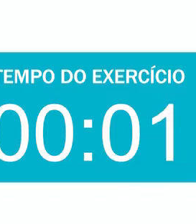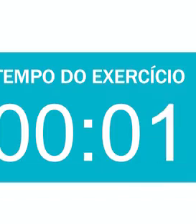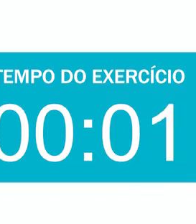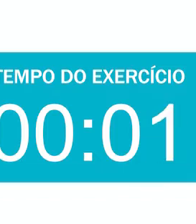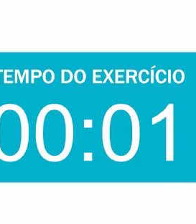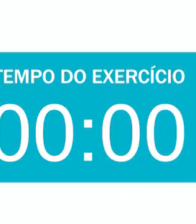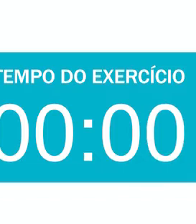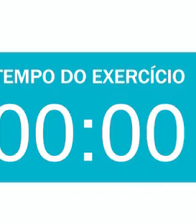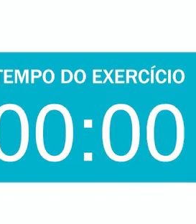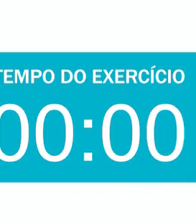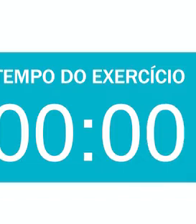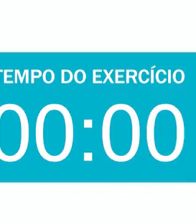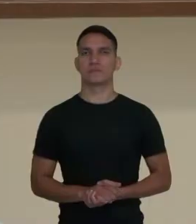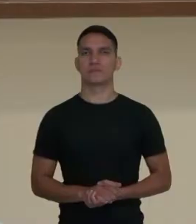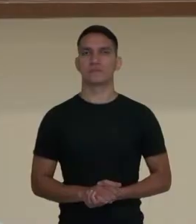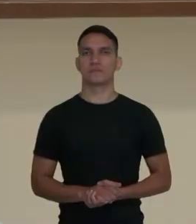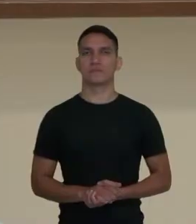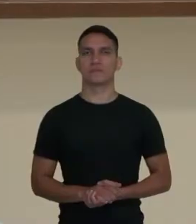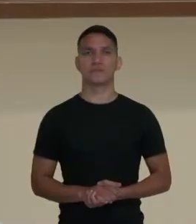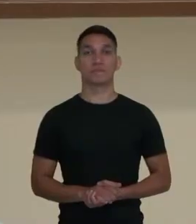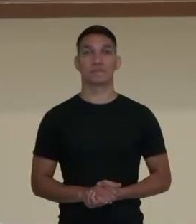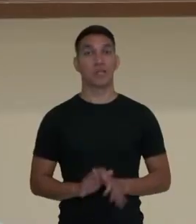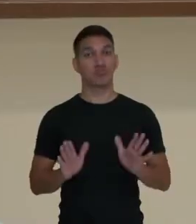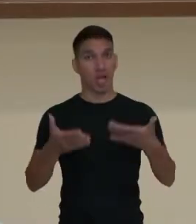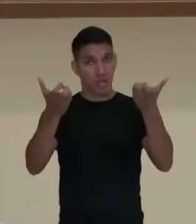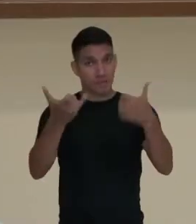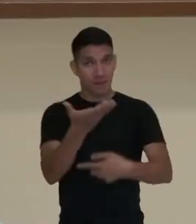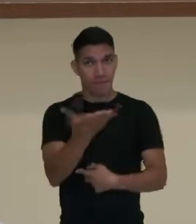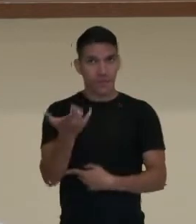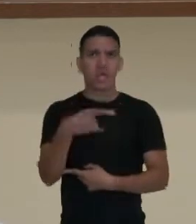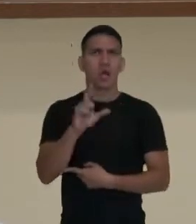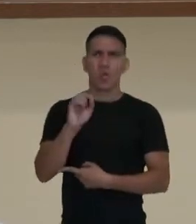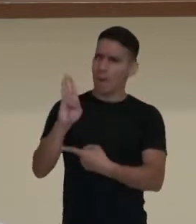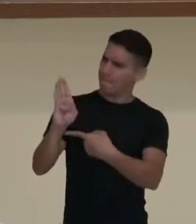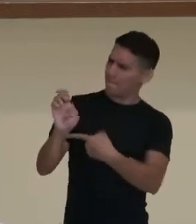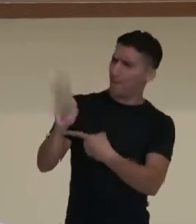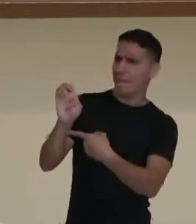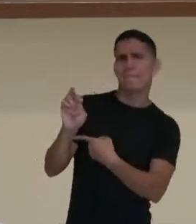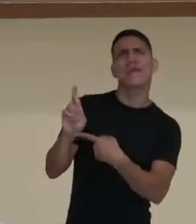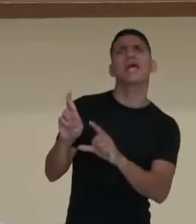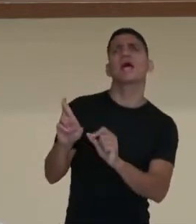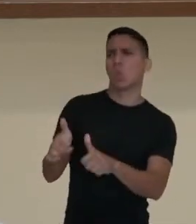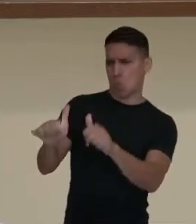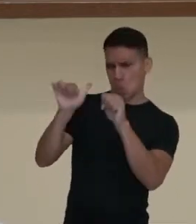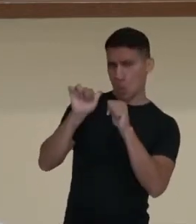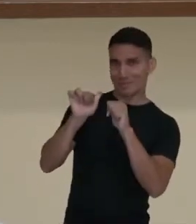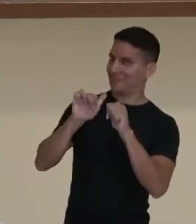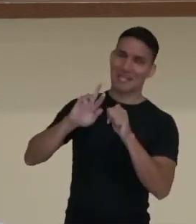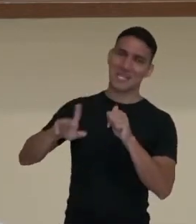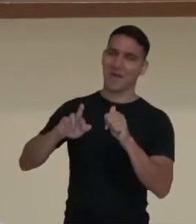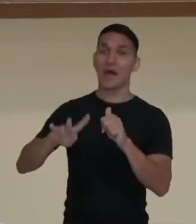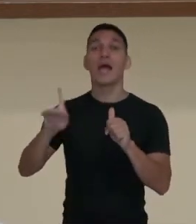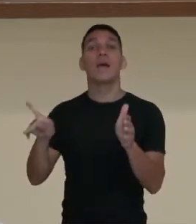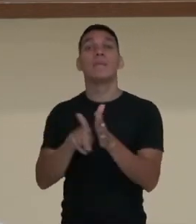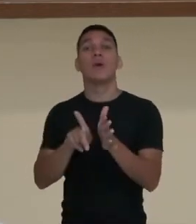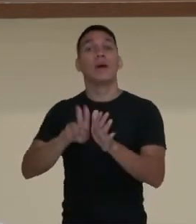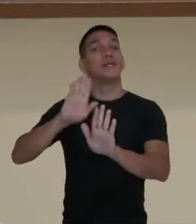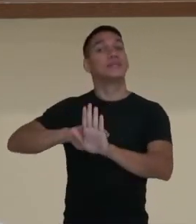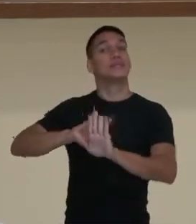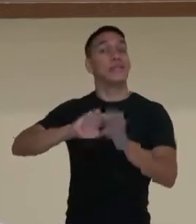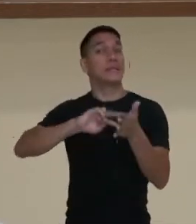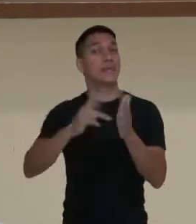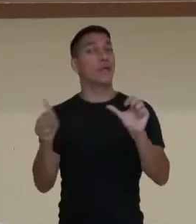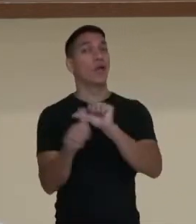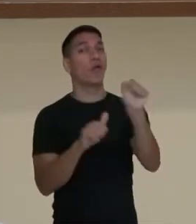Como eu já havia dito, beber de muitas fontes significa você aprender várias coisas de